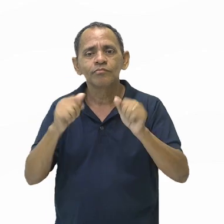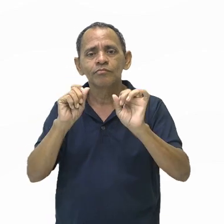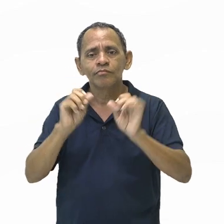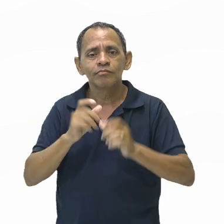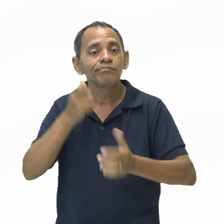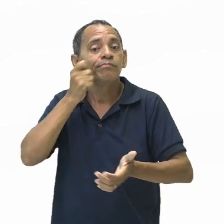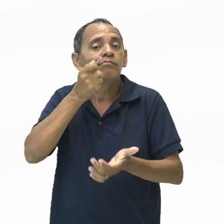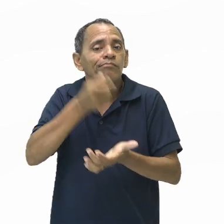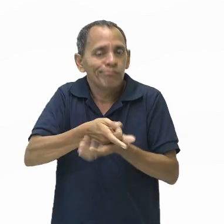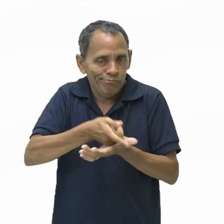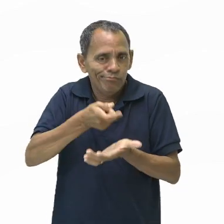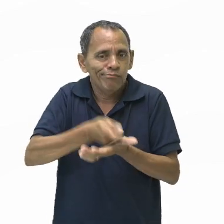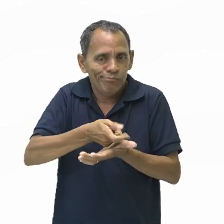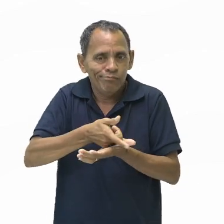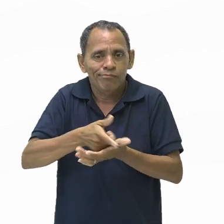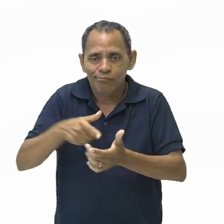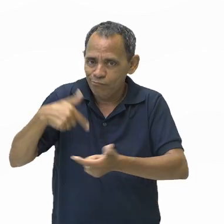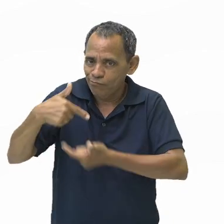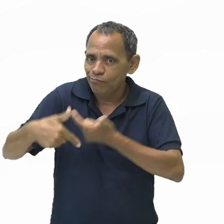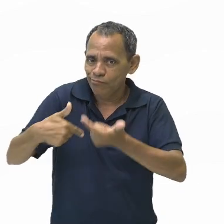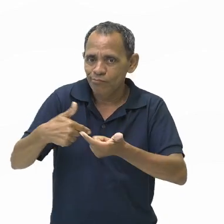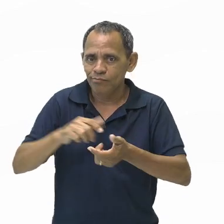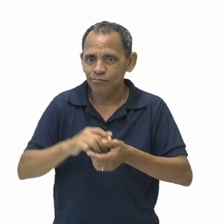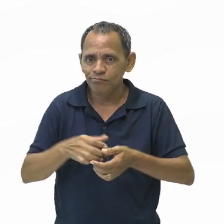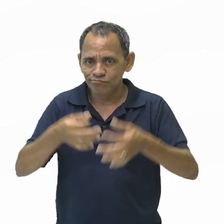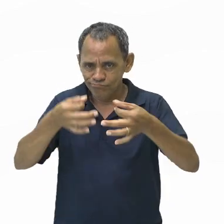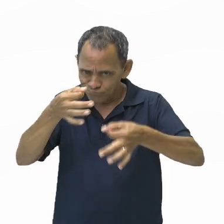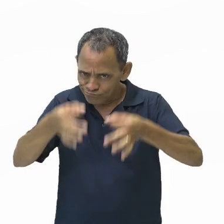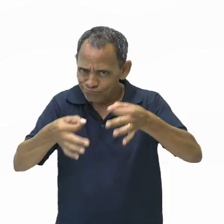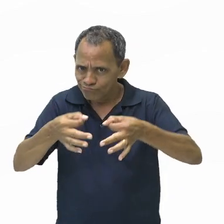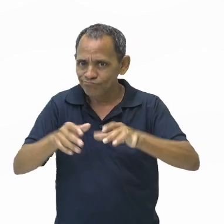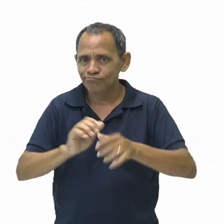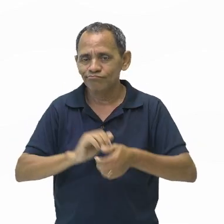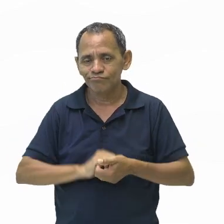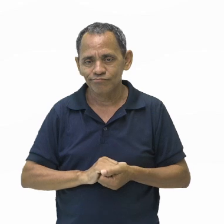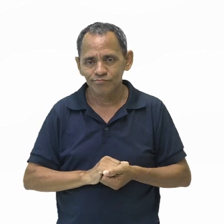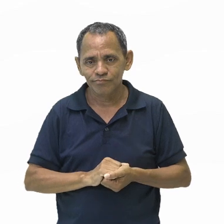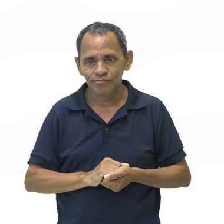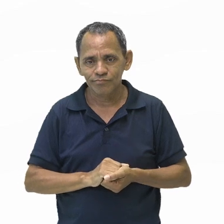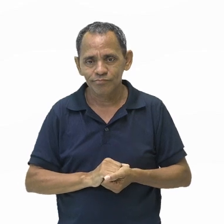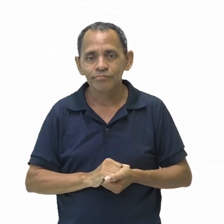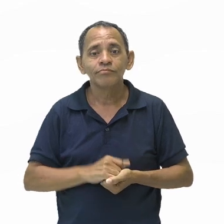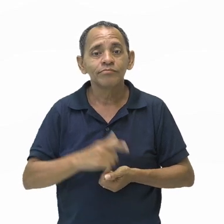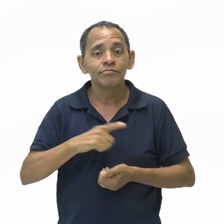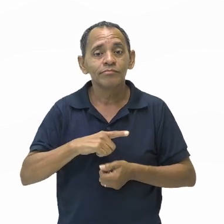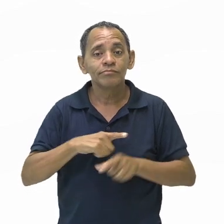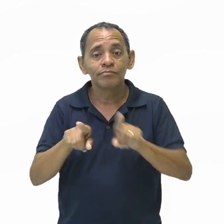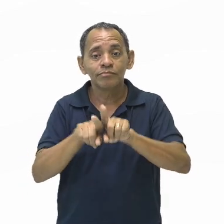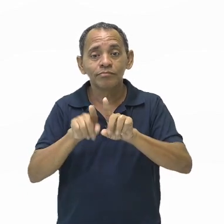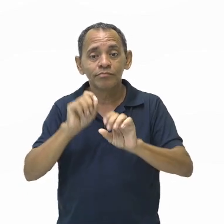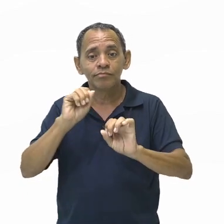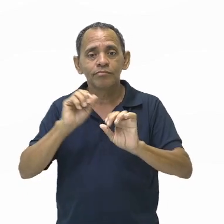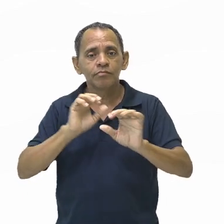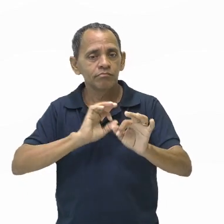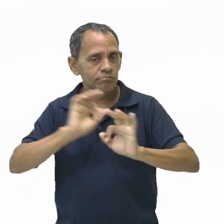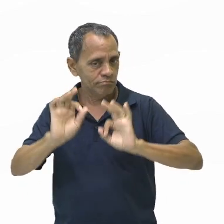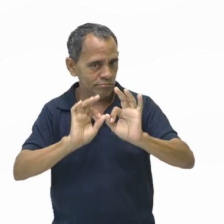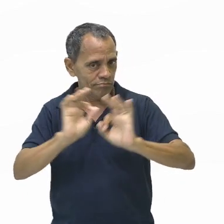pelo trabalho, né? Nada mais justo, inclusive, né? Também teve a implementação do